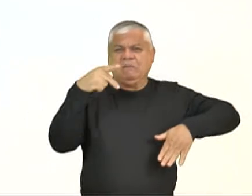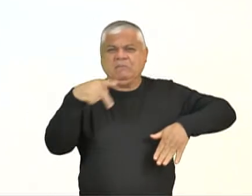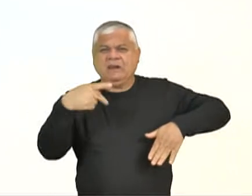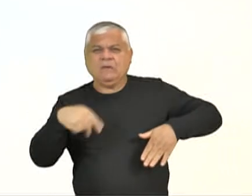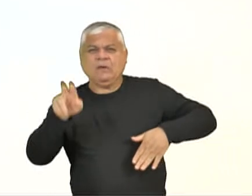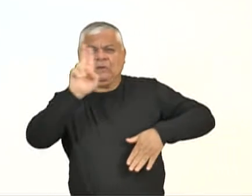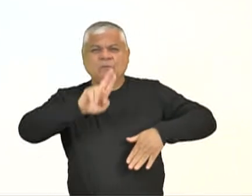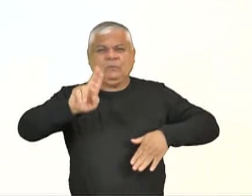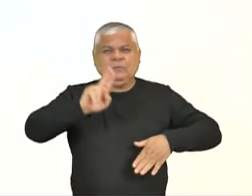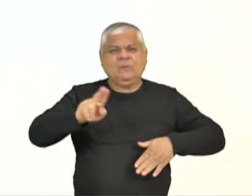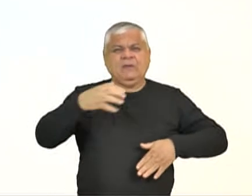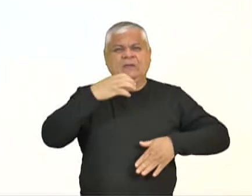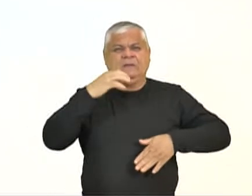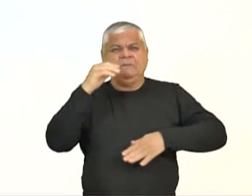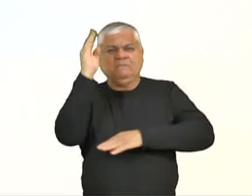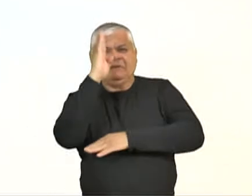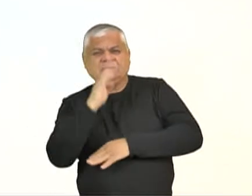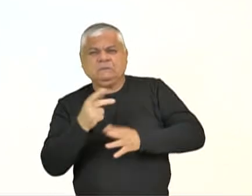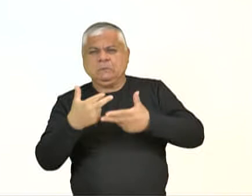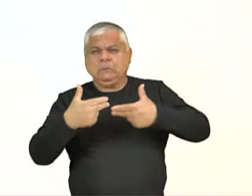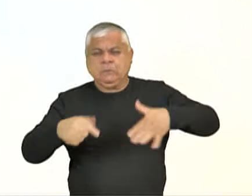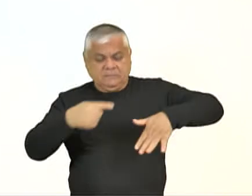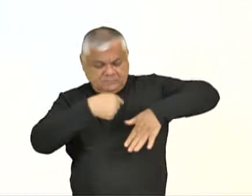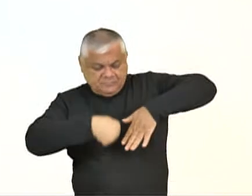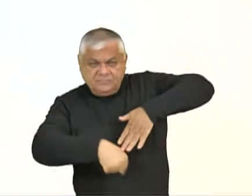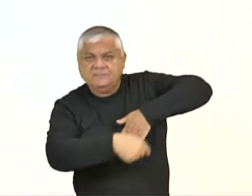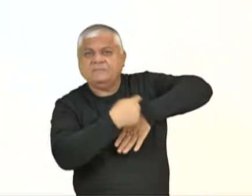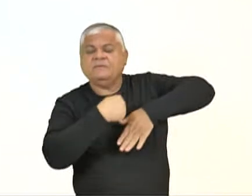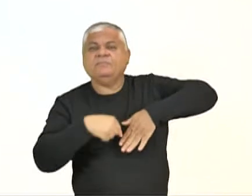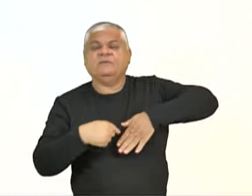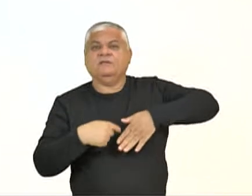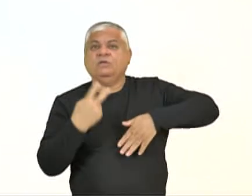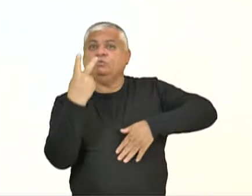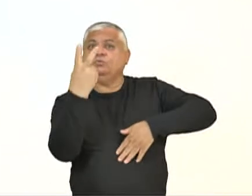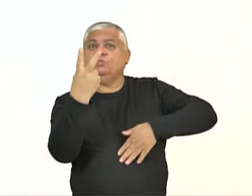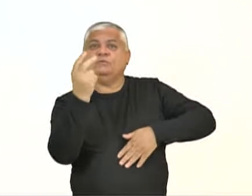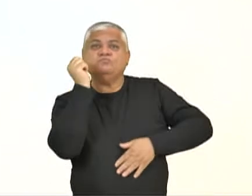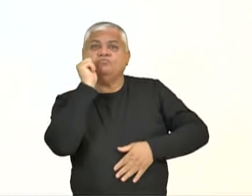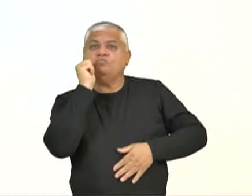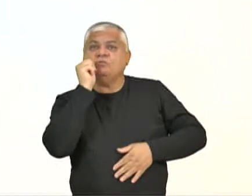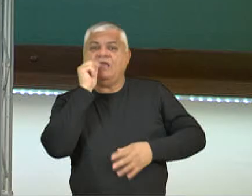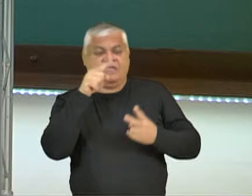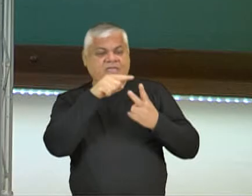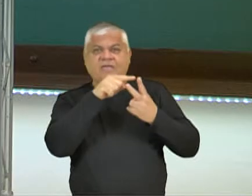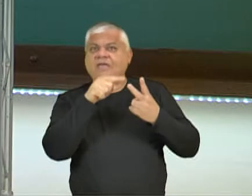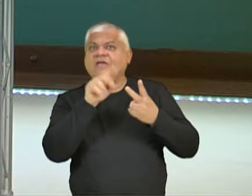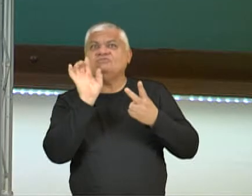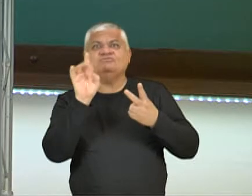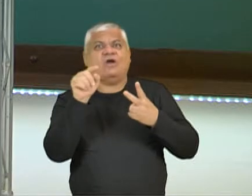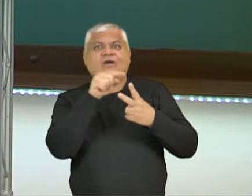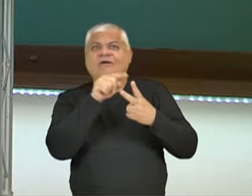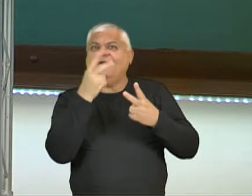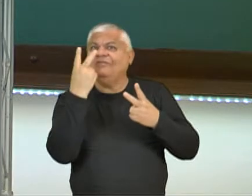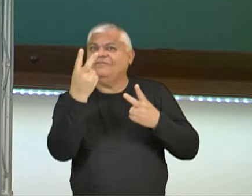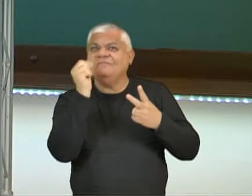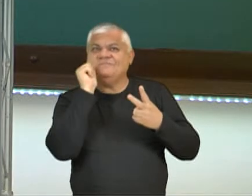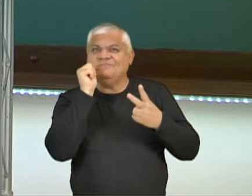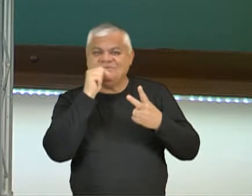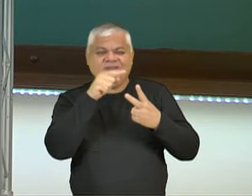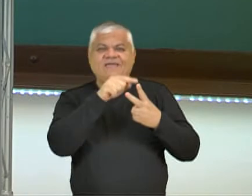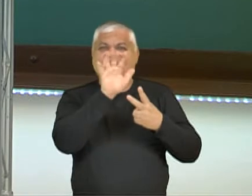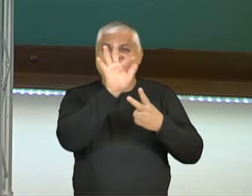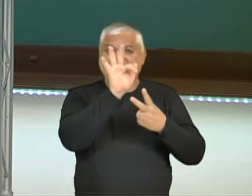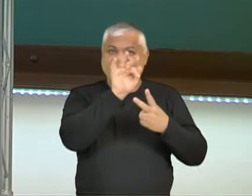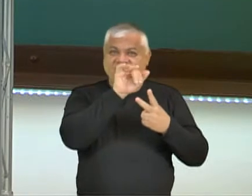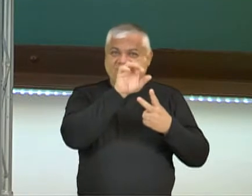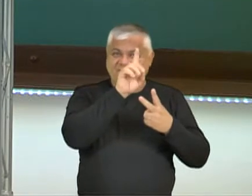mulheres, a Frida e essa Artemisia, são as únicas 2 mulheres ao entrar no ranking. Nós só temos as 2. Os outros